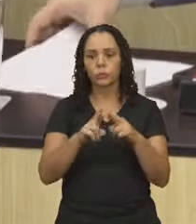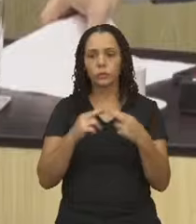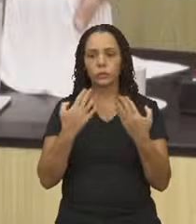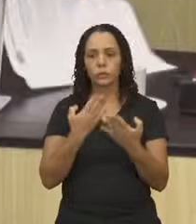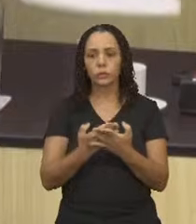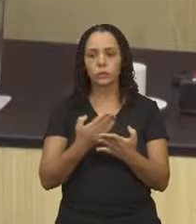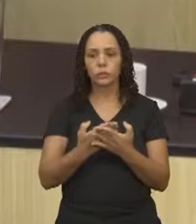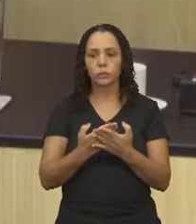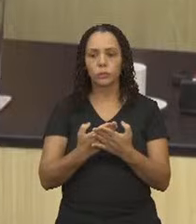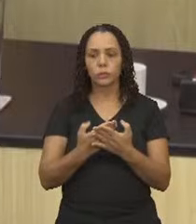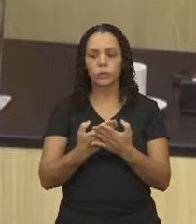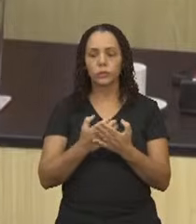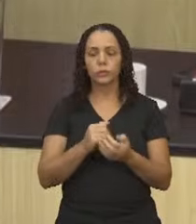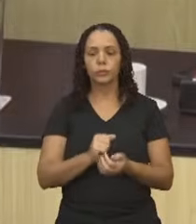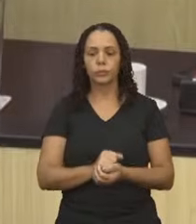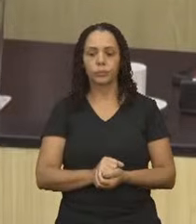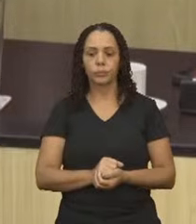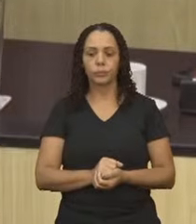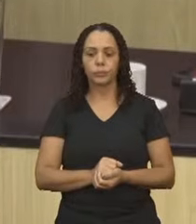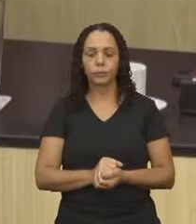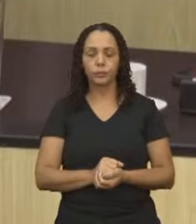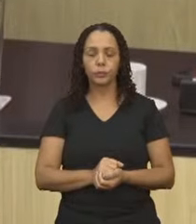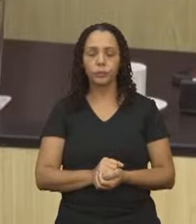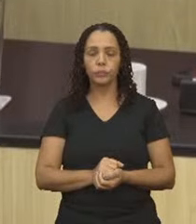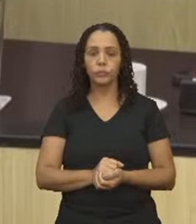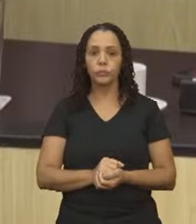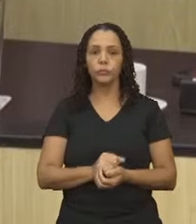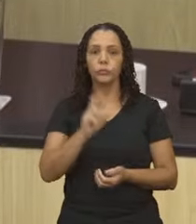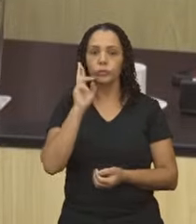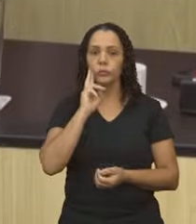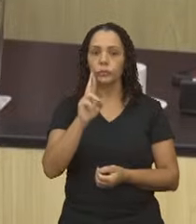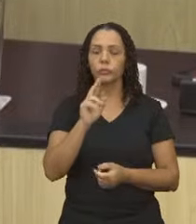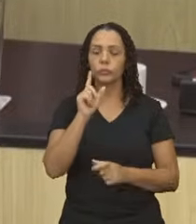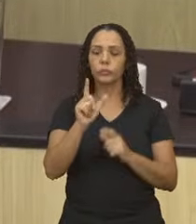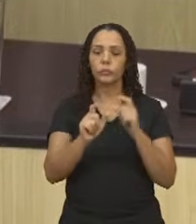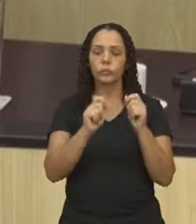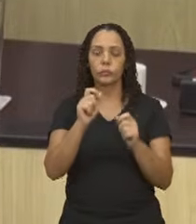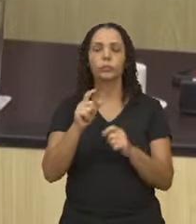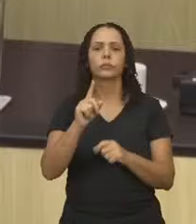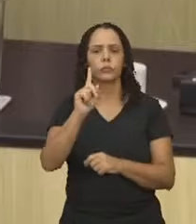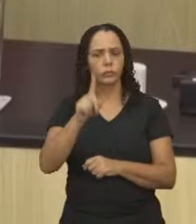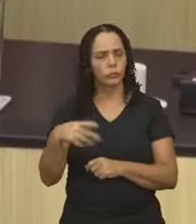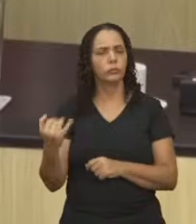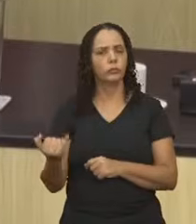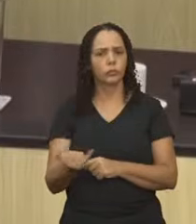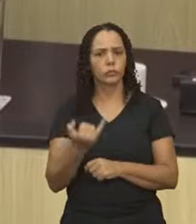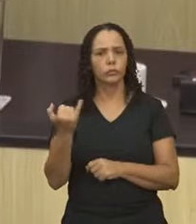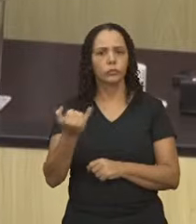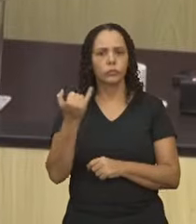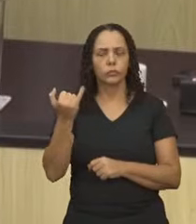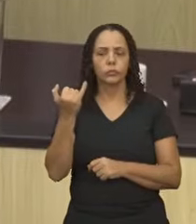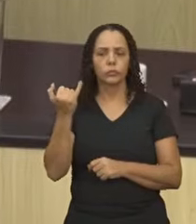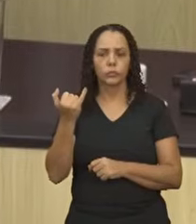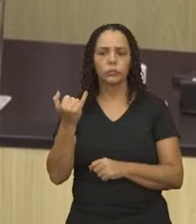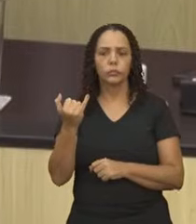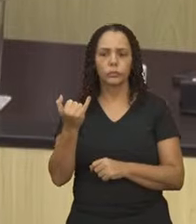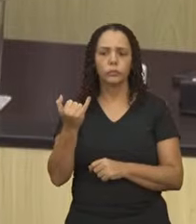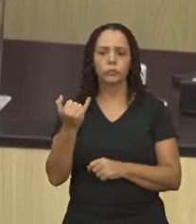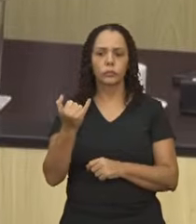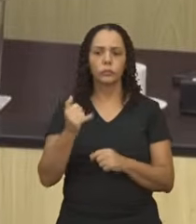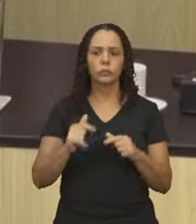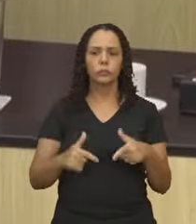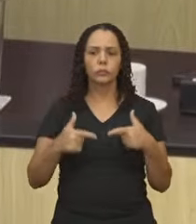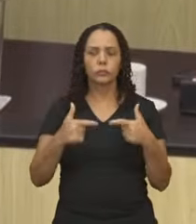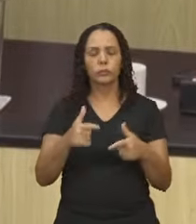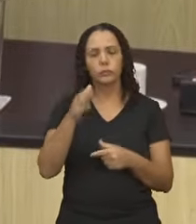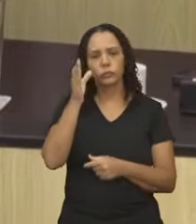requerimento pelo egrégio plenário, em razão de sua indiscutível importância para a defesa do interesse público e